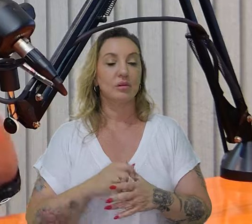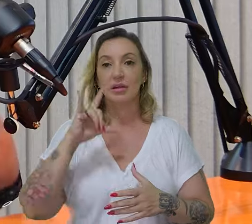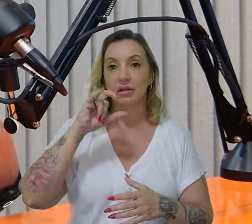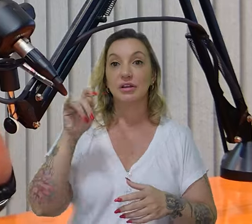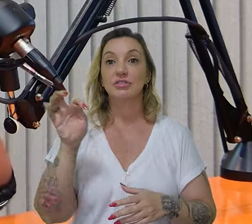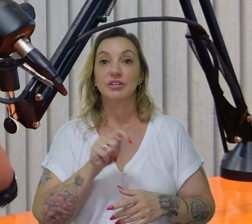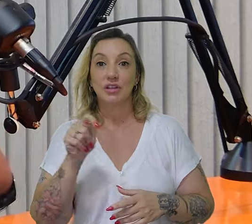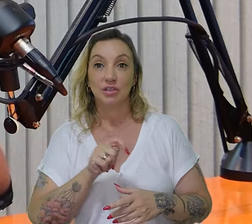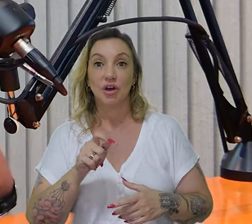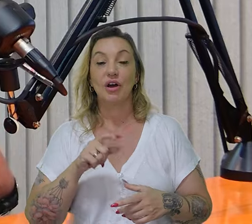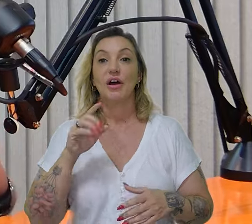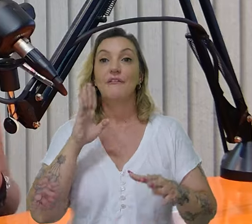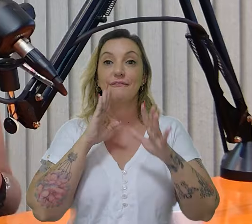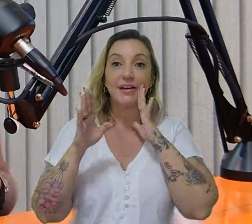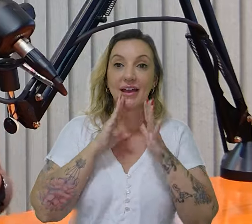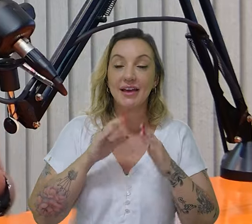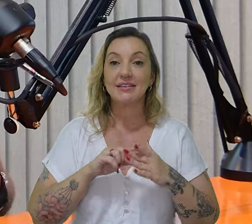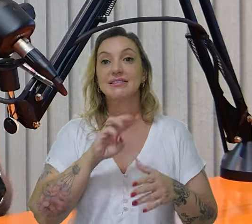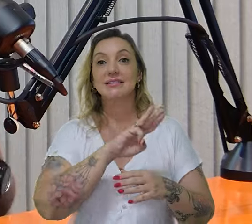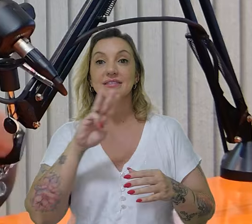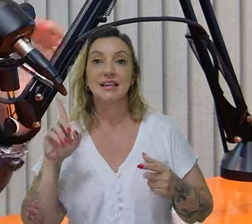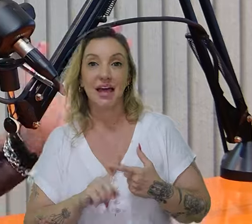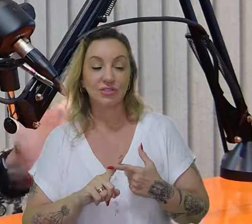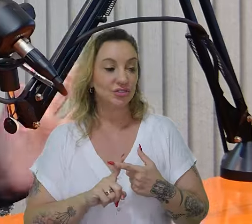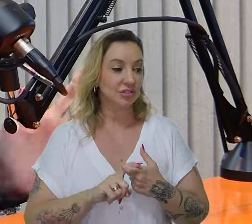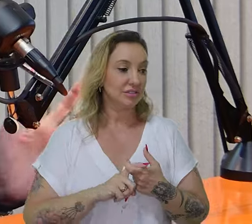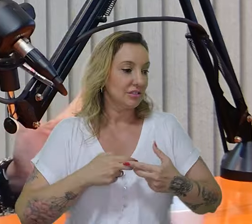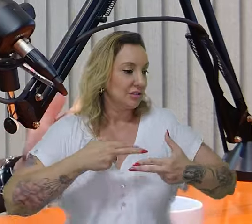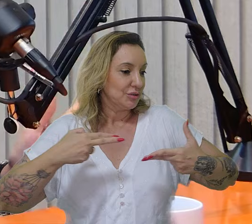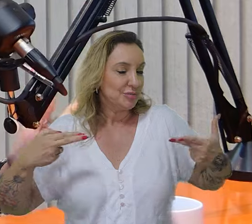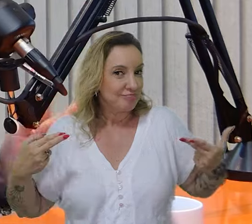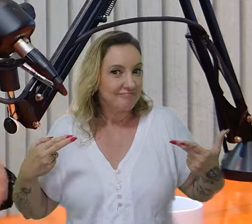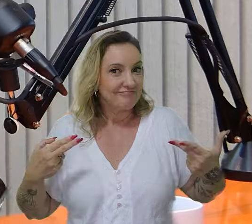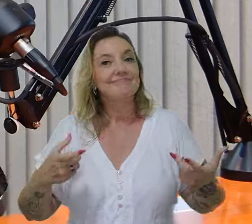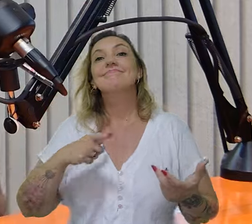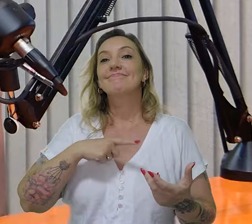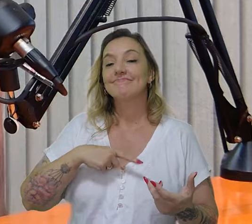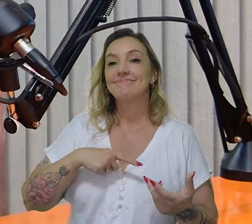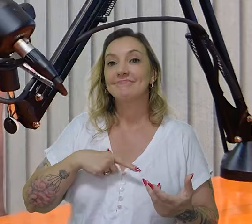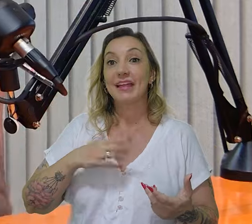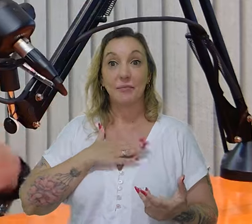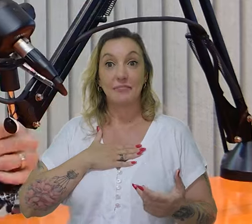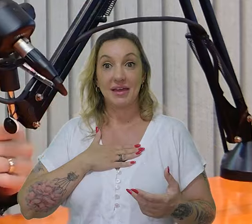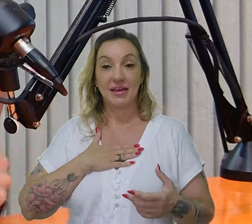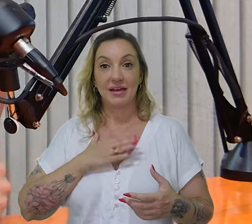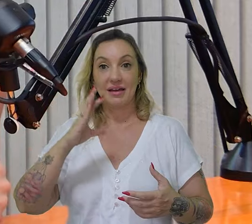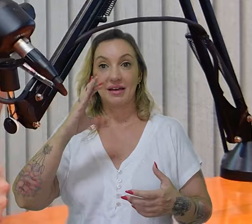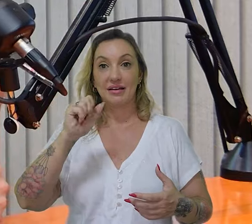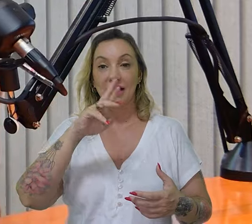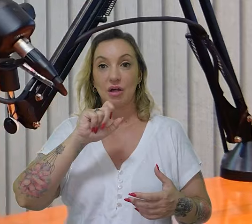tiktok tem Face tem o site legal tudo que todo mundo tem E aí tem as minhas redes que é Carol